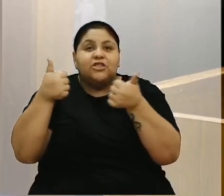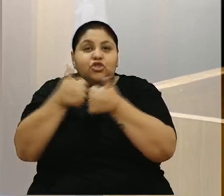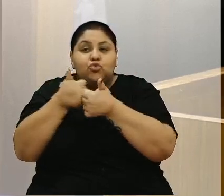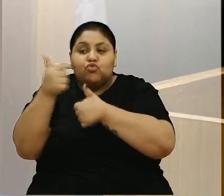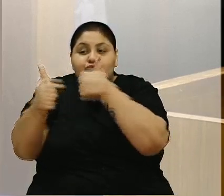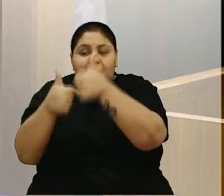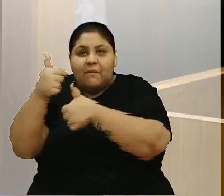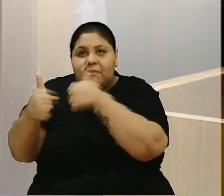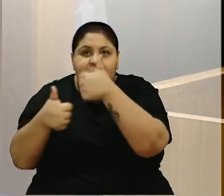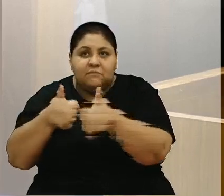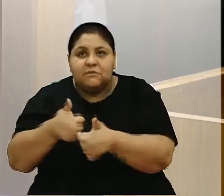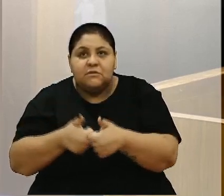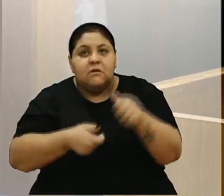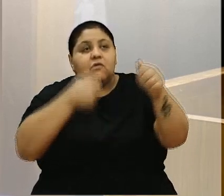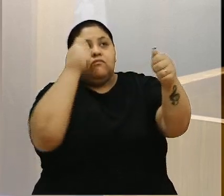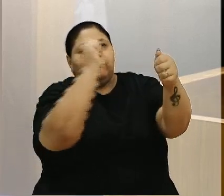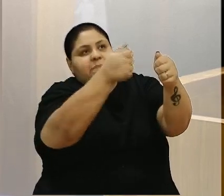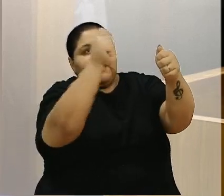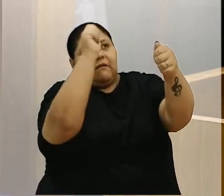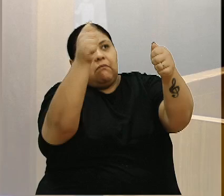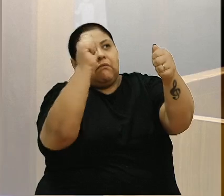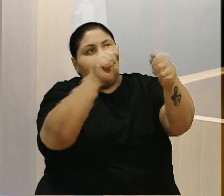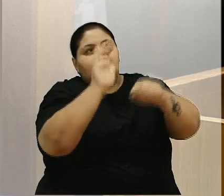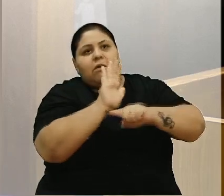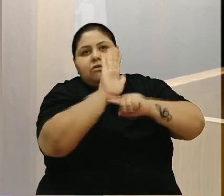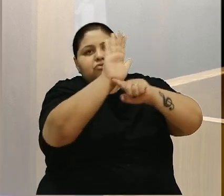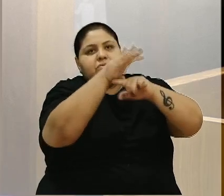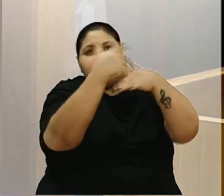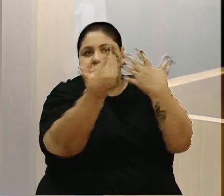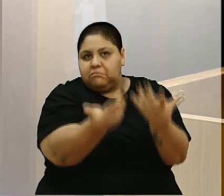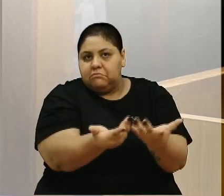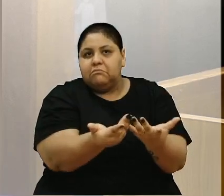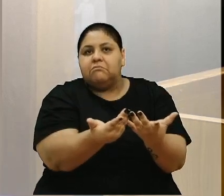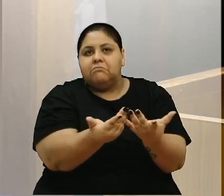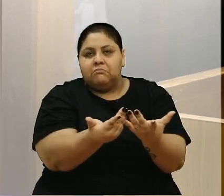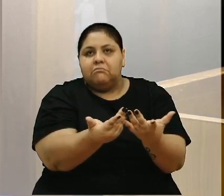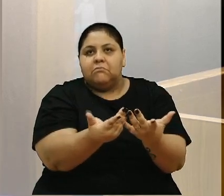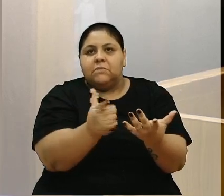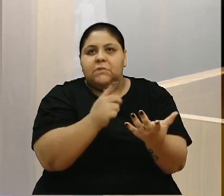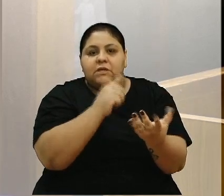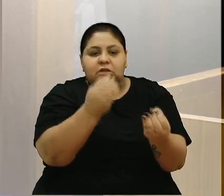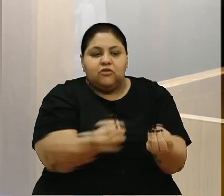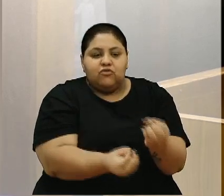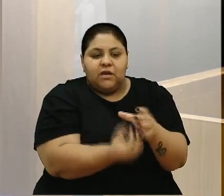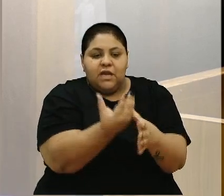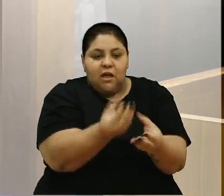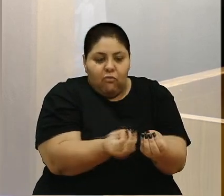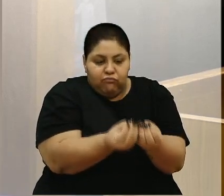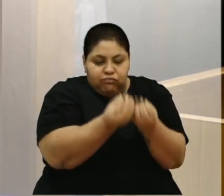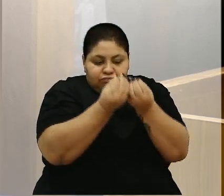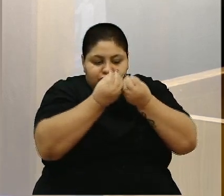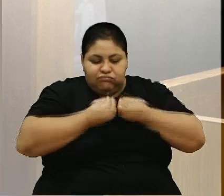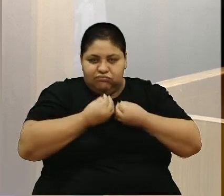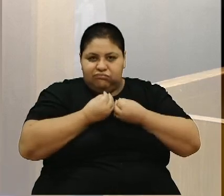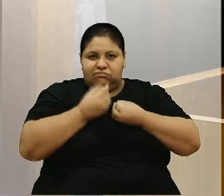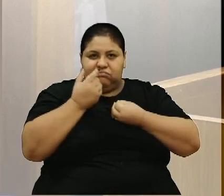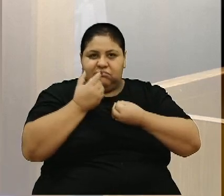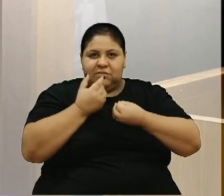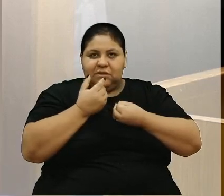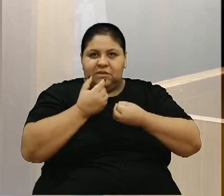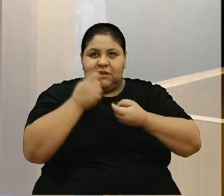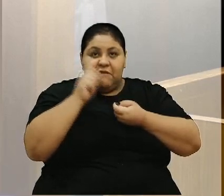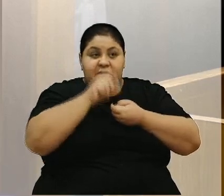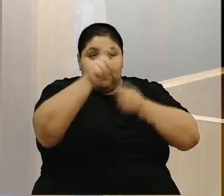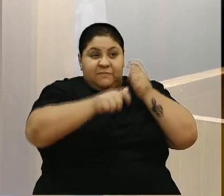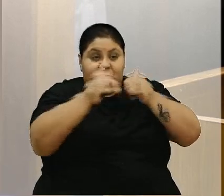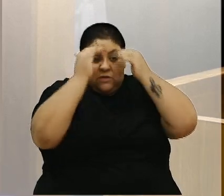trabalho, pregando lá o móvel, auxiliando. Isso cria pertencimento, né? Faz as pessoas respeitarem a